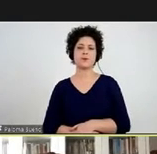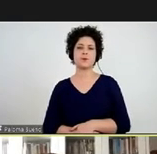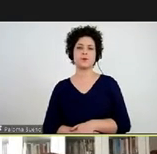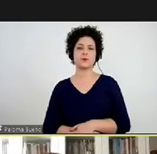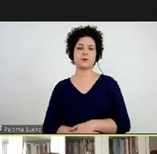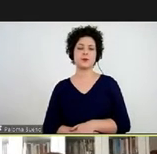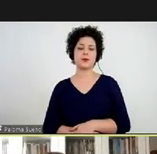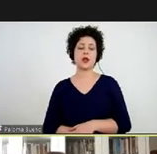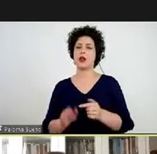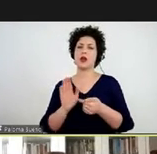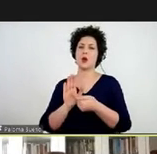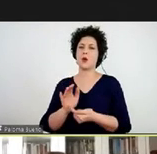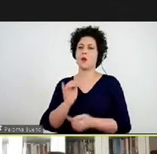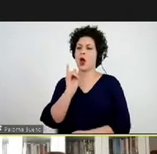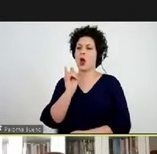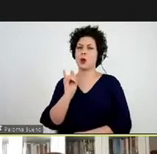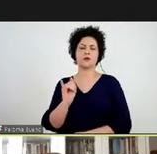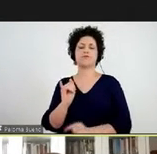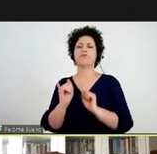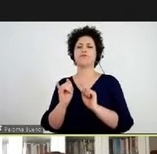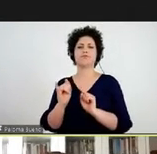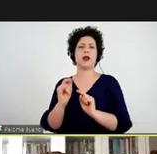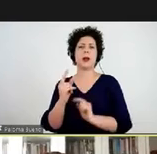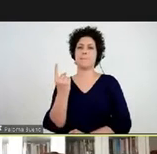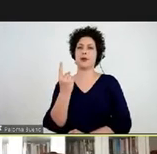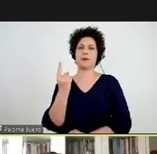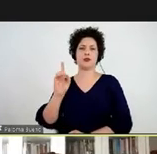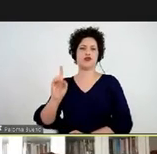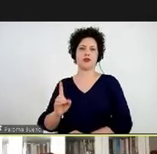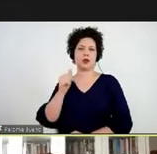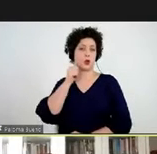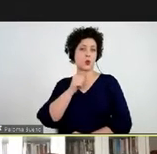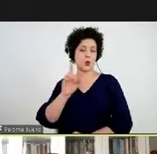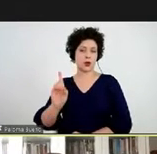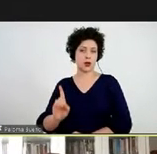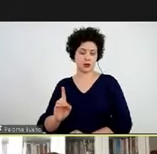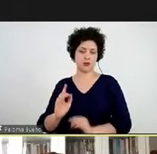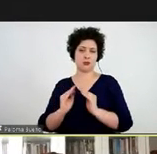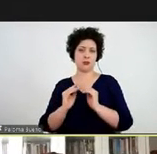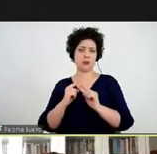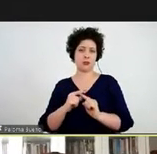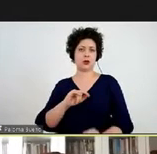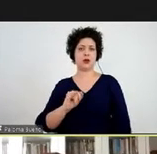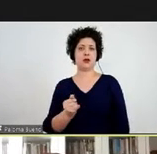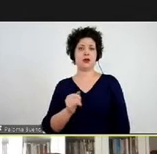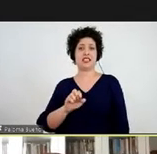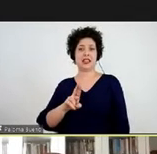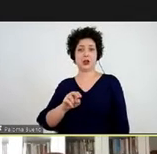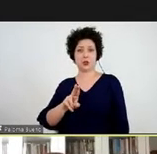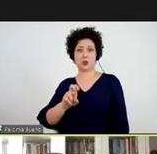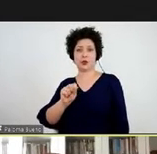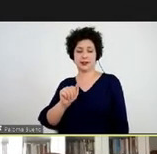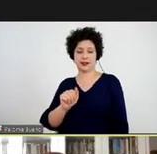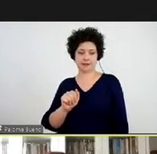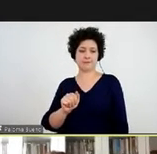o relato da primeira diretora da capela, que foi Jerusa Margarida